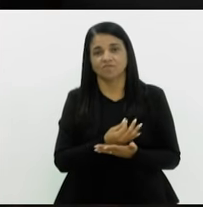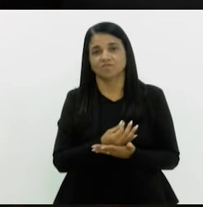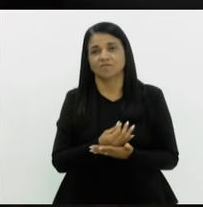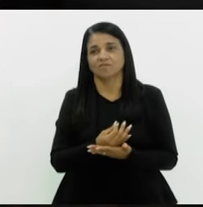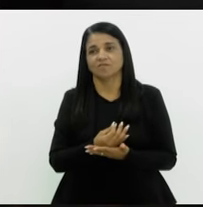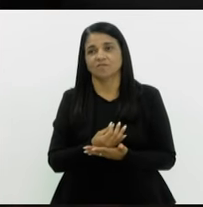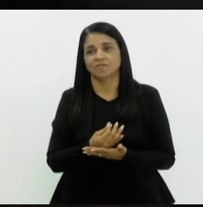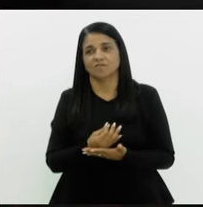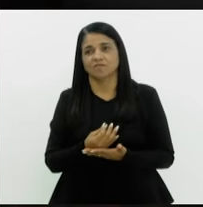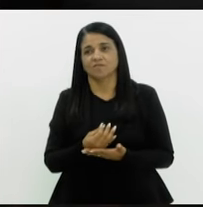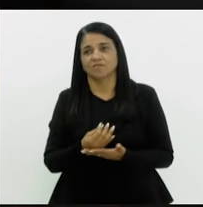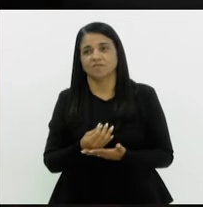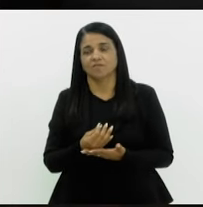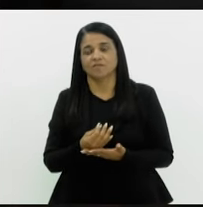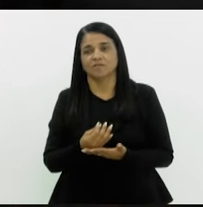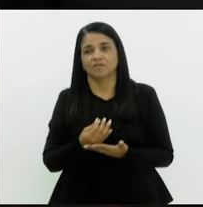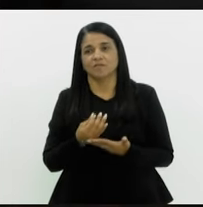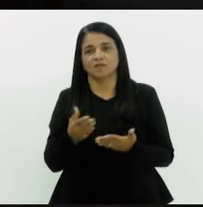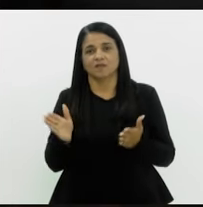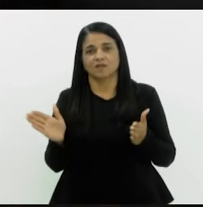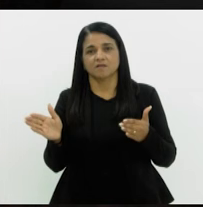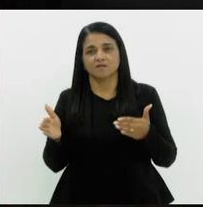inscritos, está